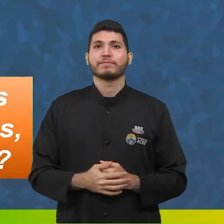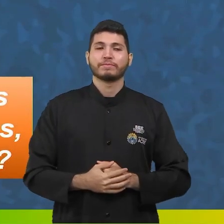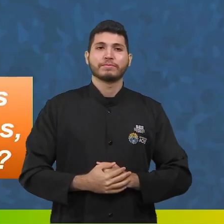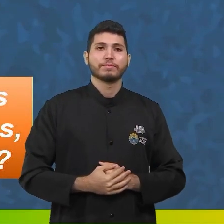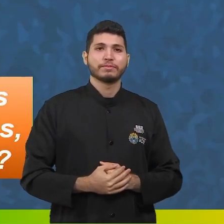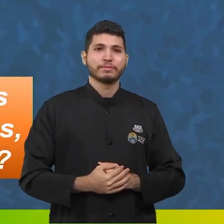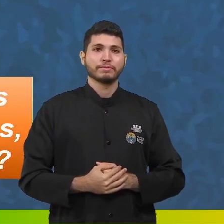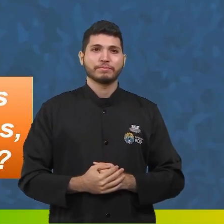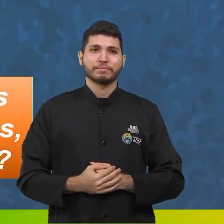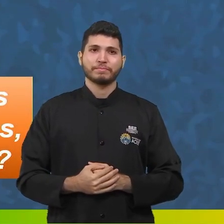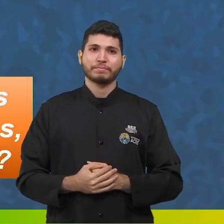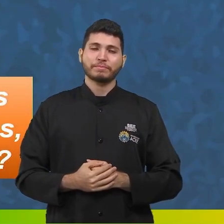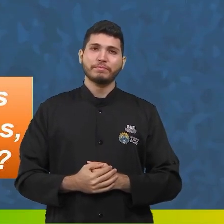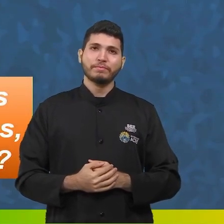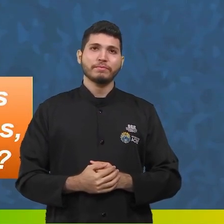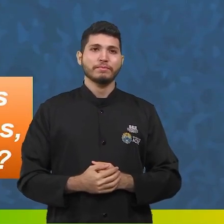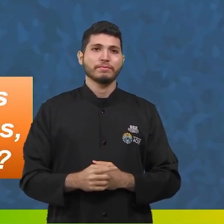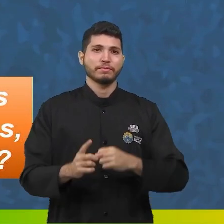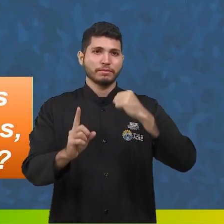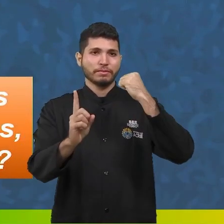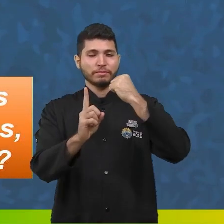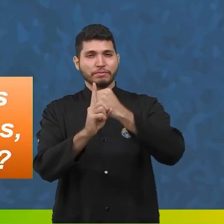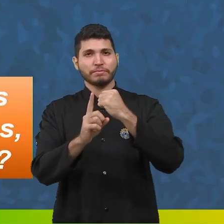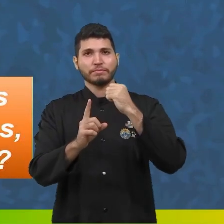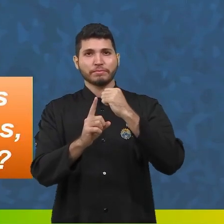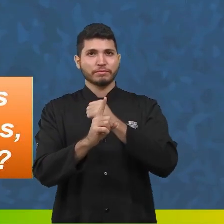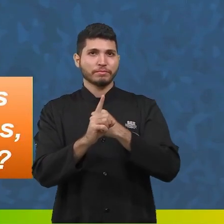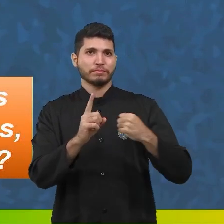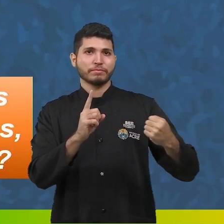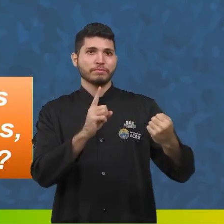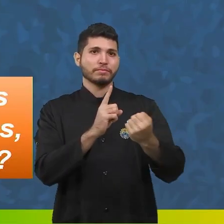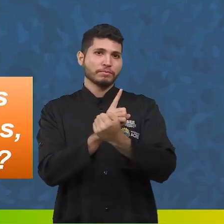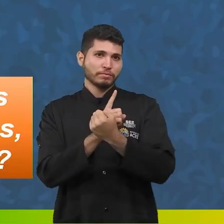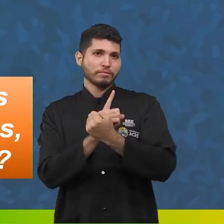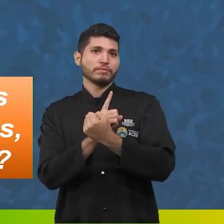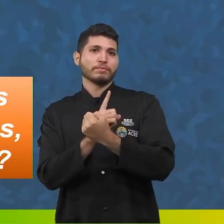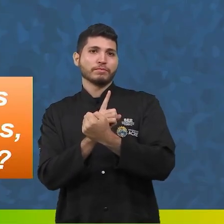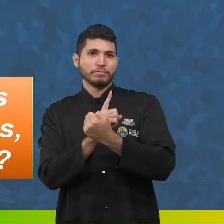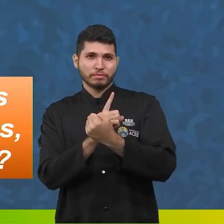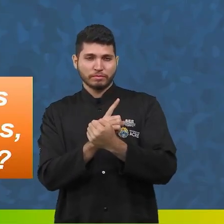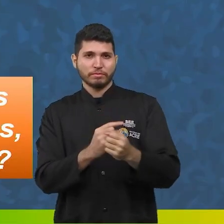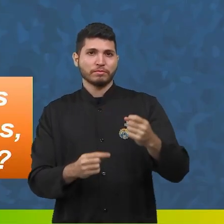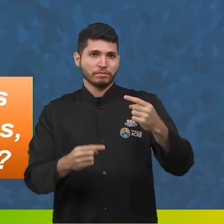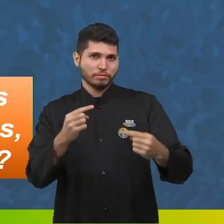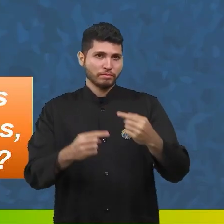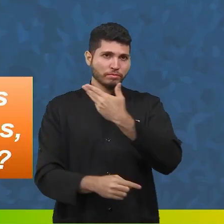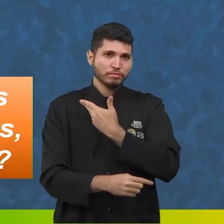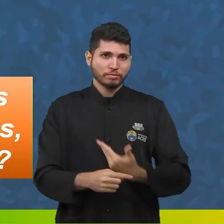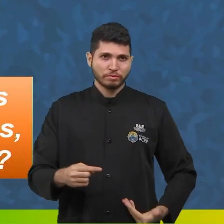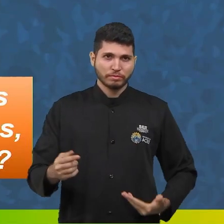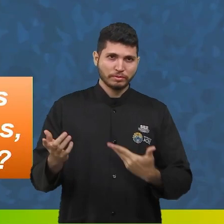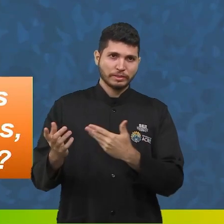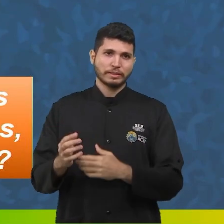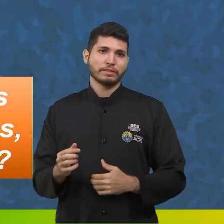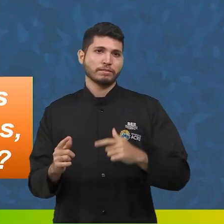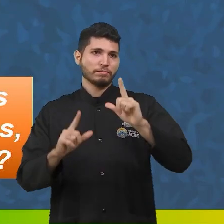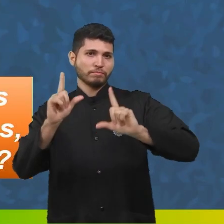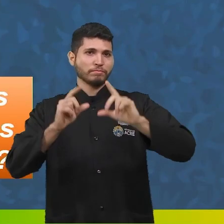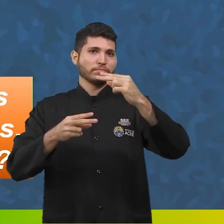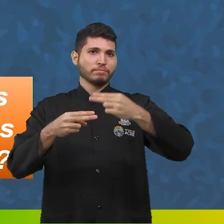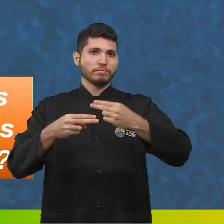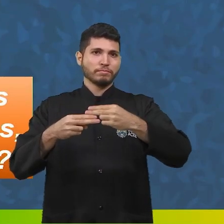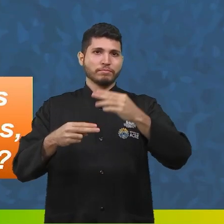O impacto social e o debate público. A teledramaturgia brasileira possui um poder notável de